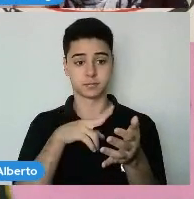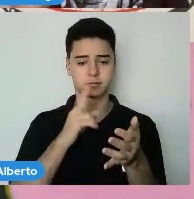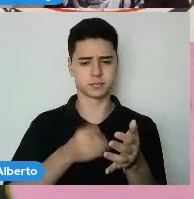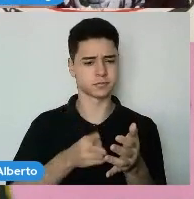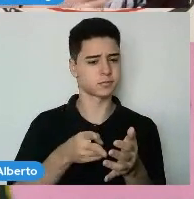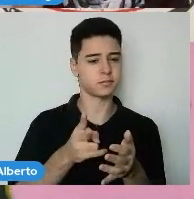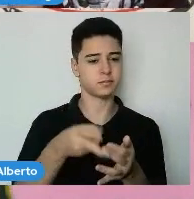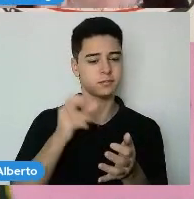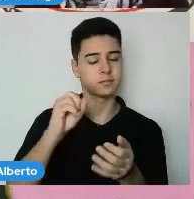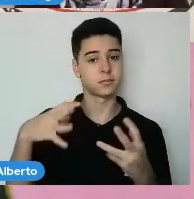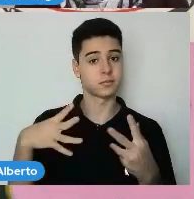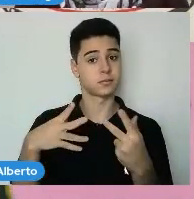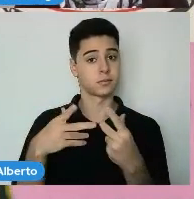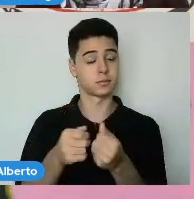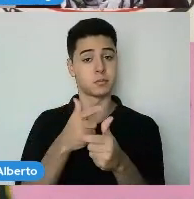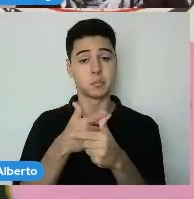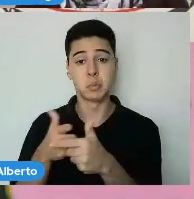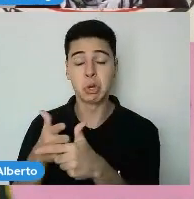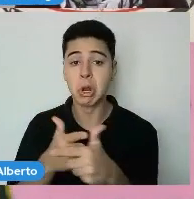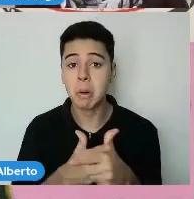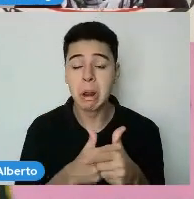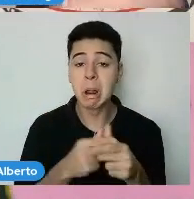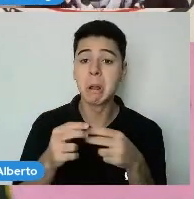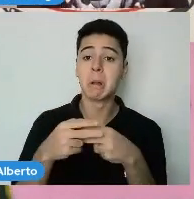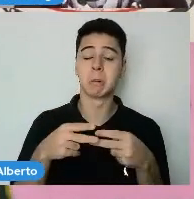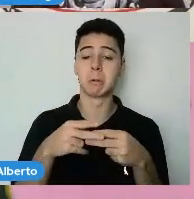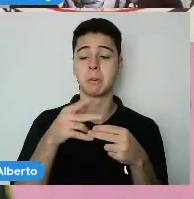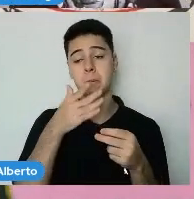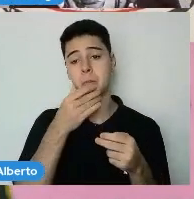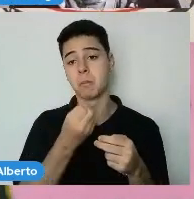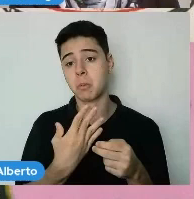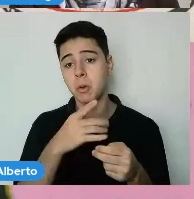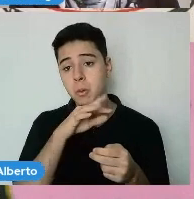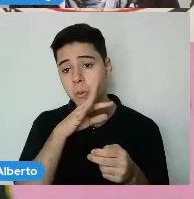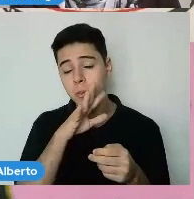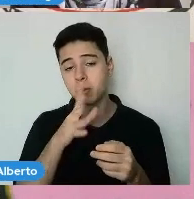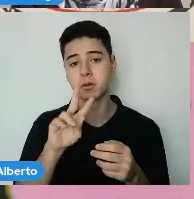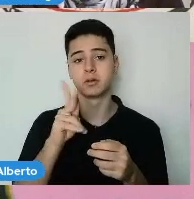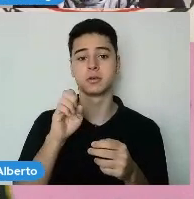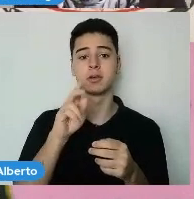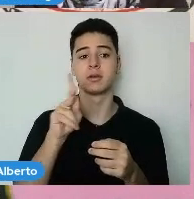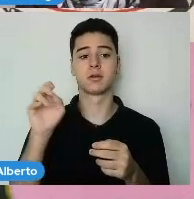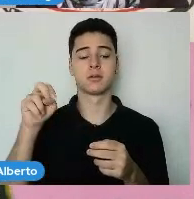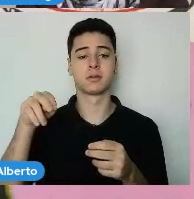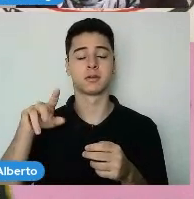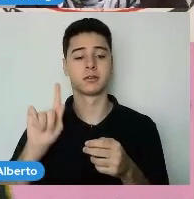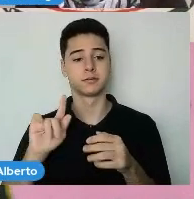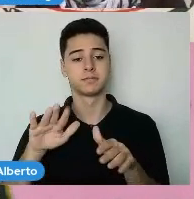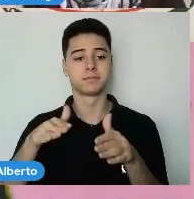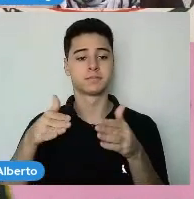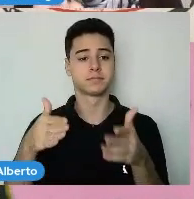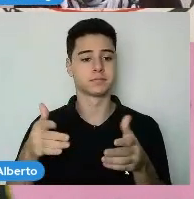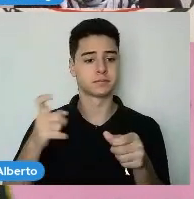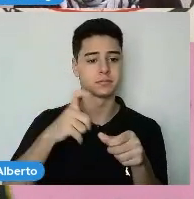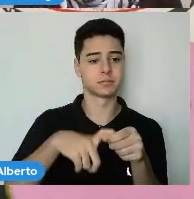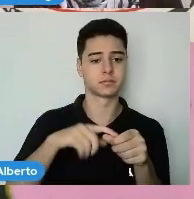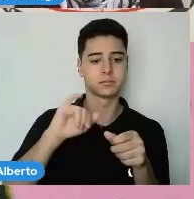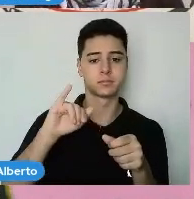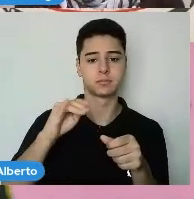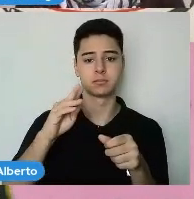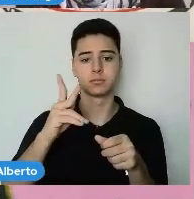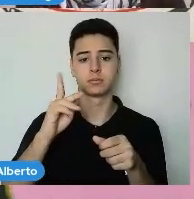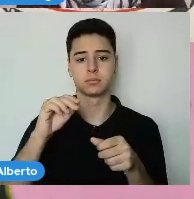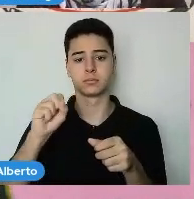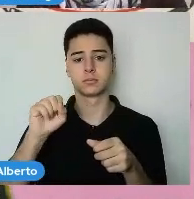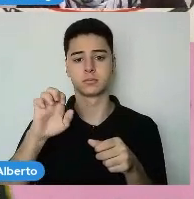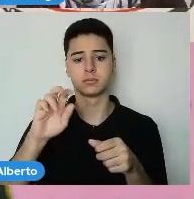É isso, essa que é a problematização desse happening. Voltando ali na performance do Joseph Beuys, ele já